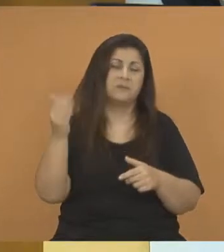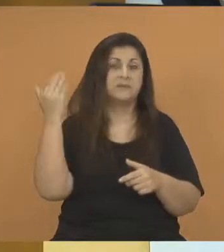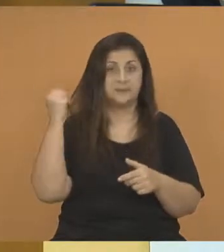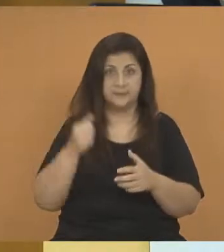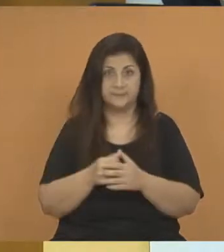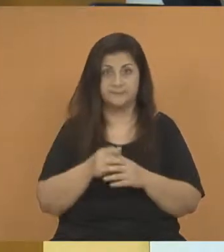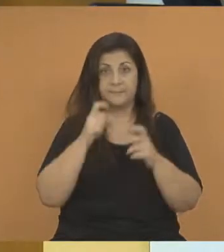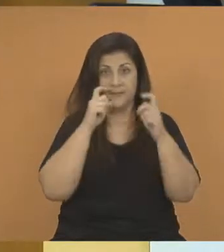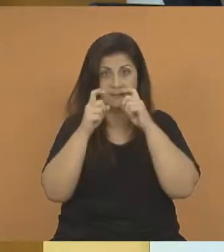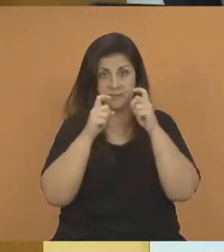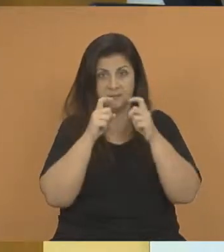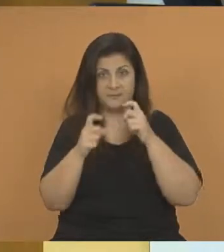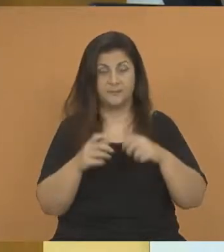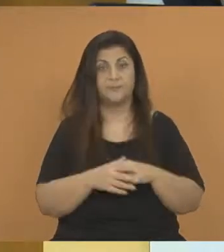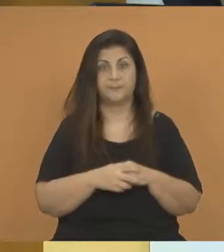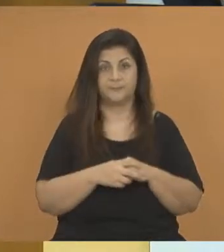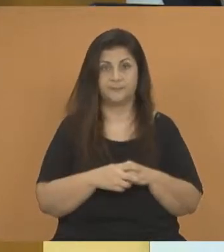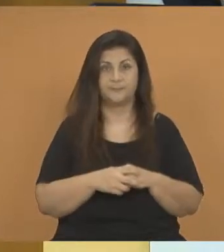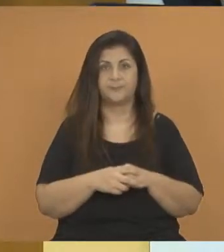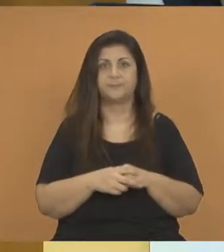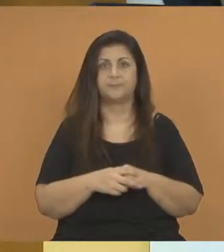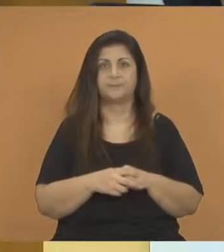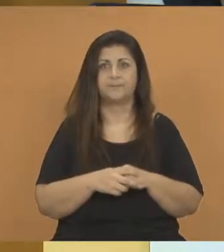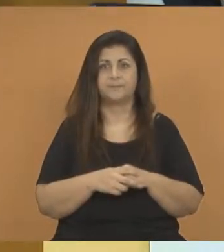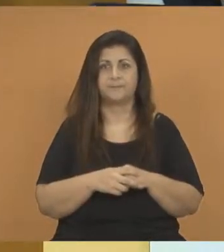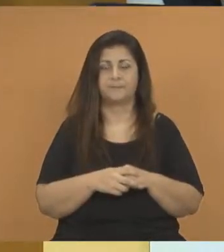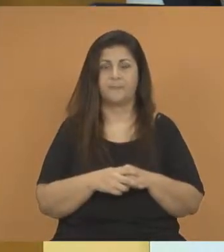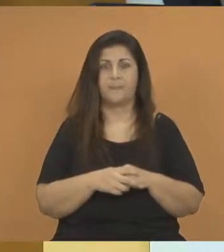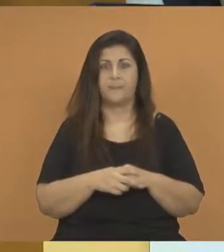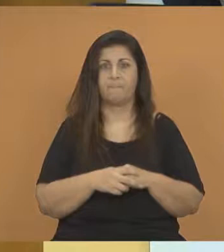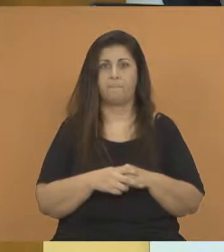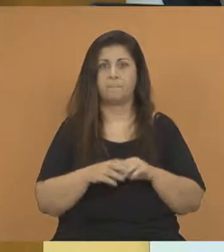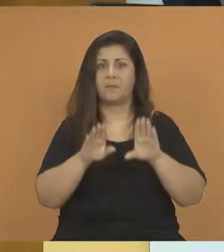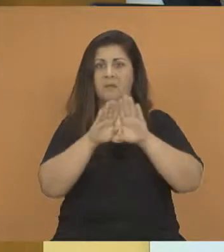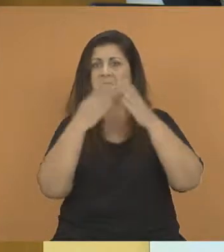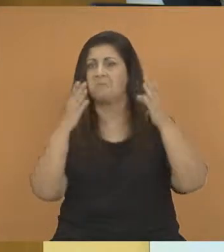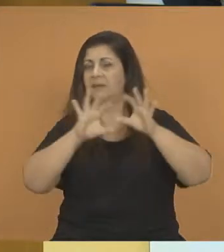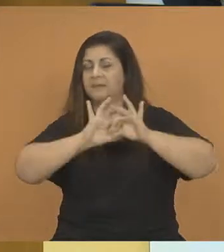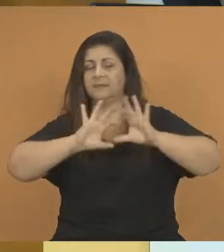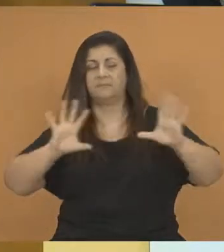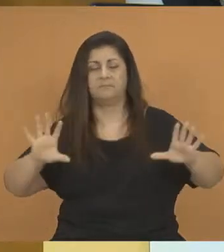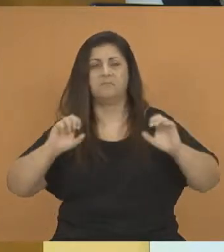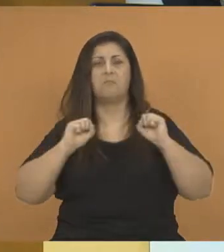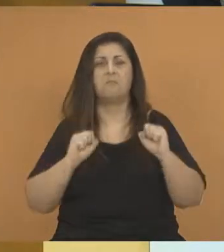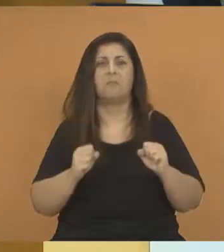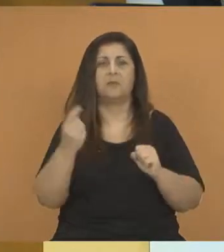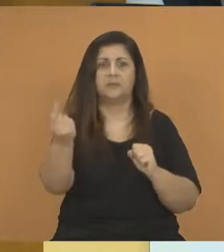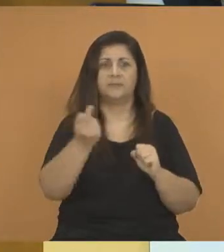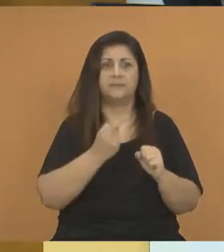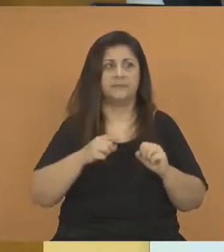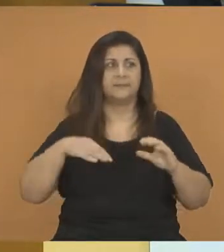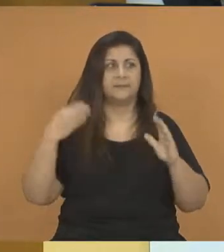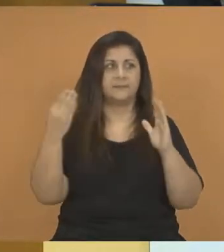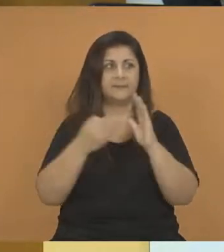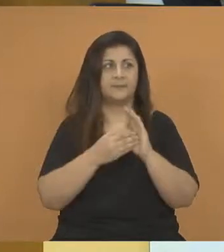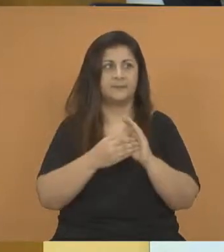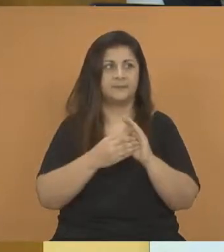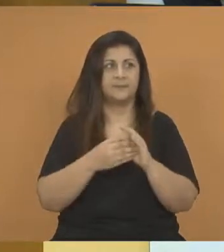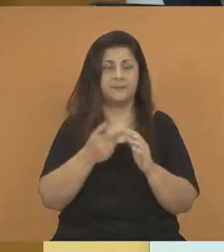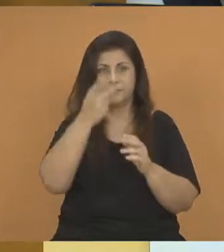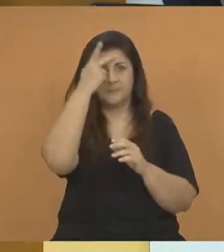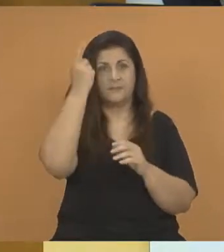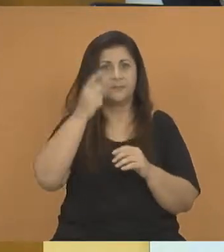que trata o capítulo deste artigo serão abertas e poderão contar com a participação de todos os